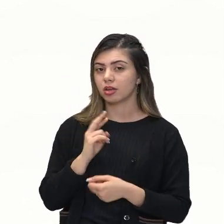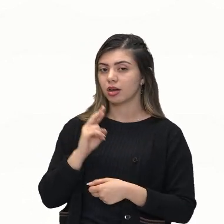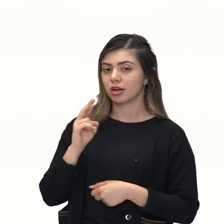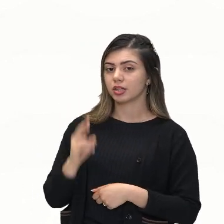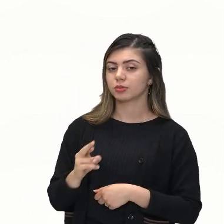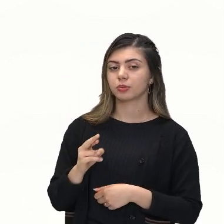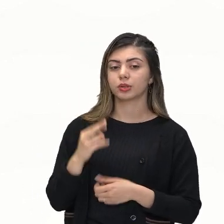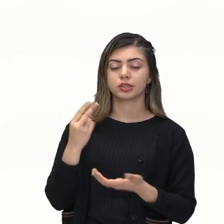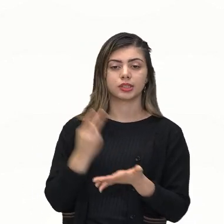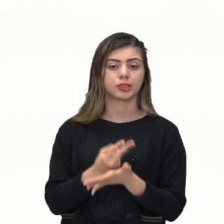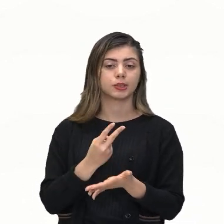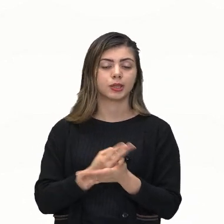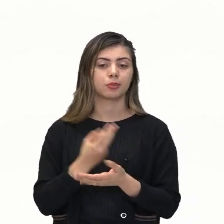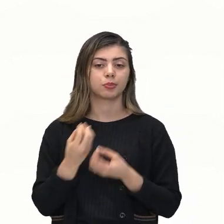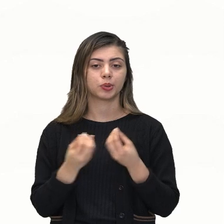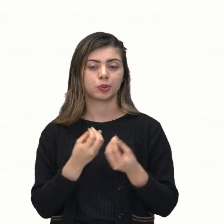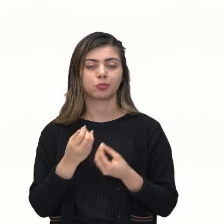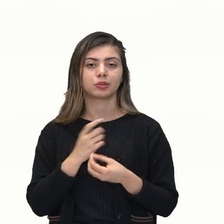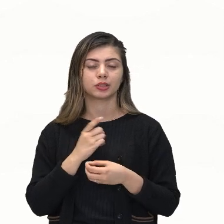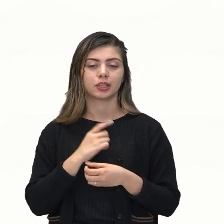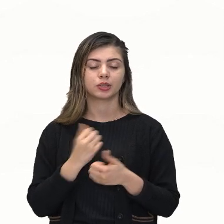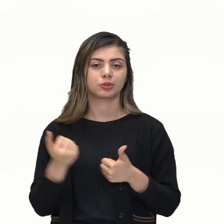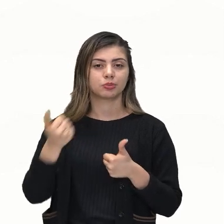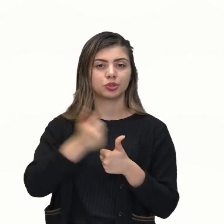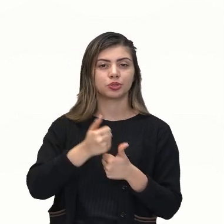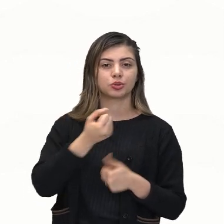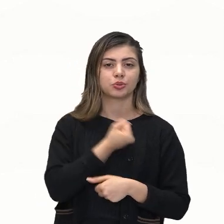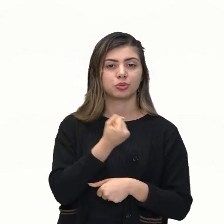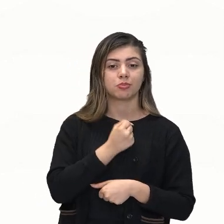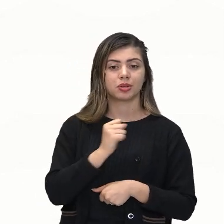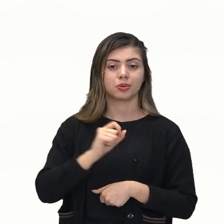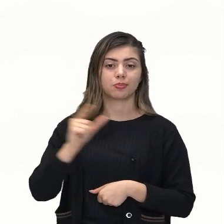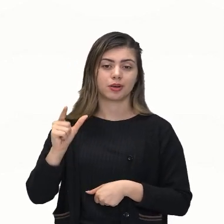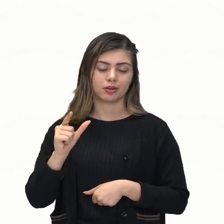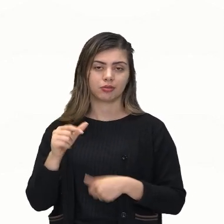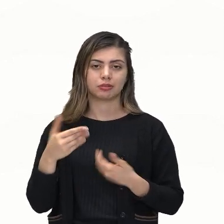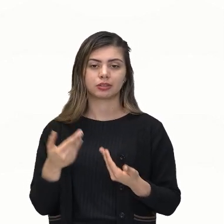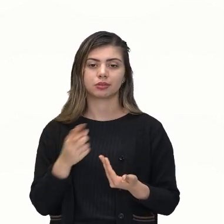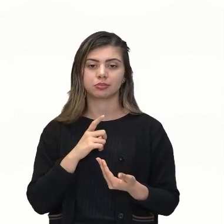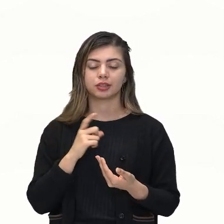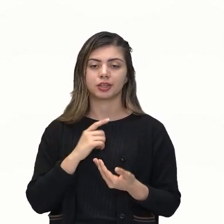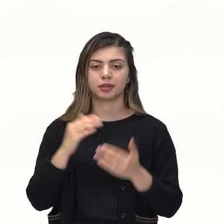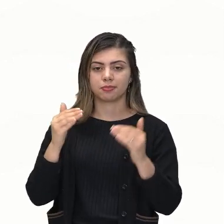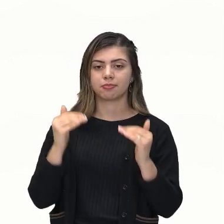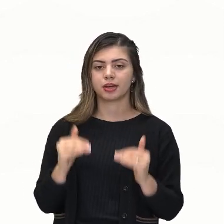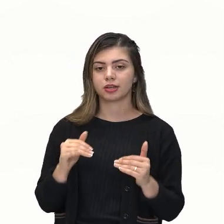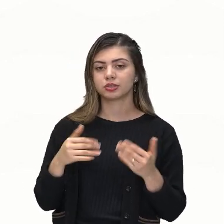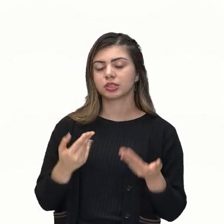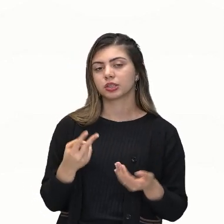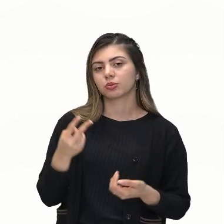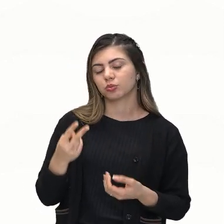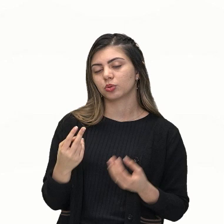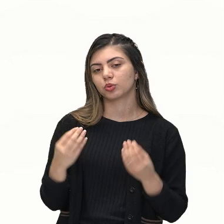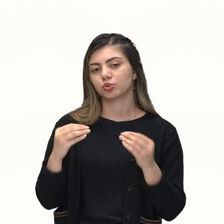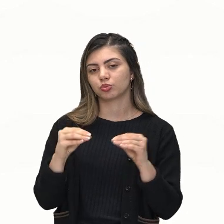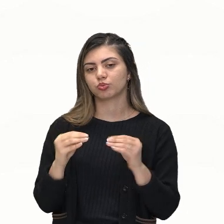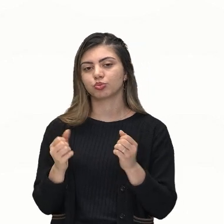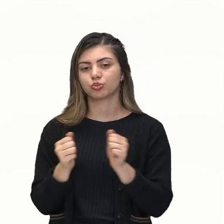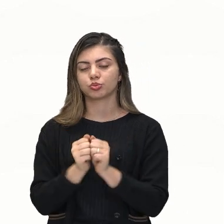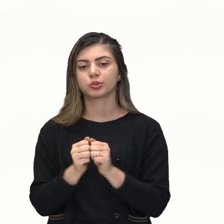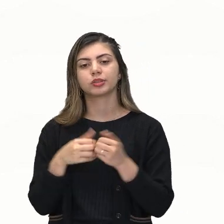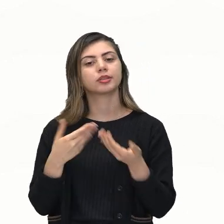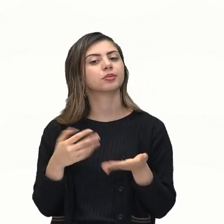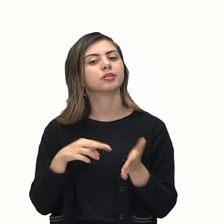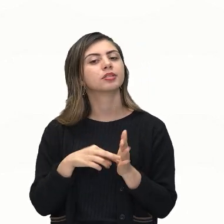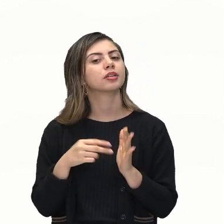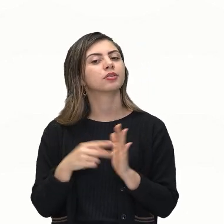sempre virá no lugar do maior número. Como o maior está embaixo, então o 2 ficará embaixo. Ou seja,